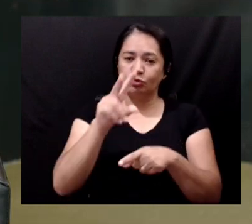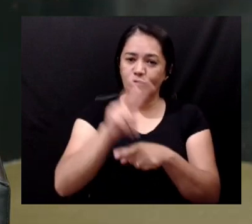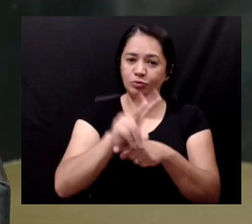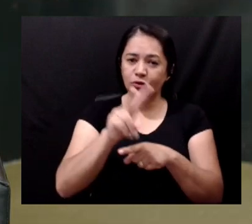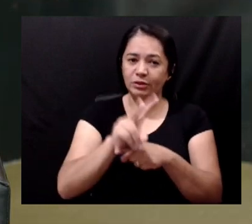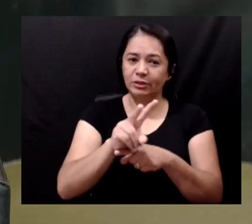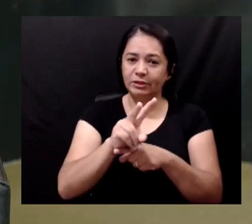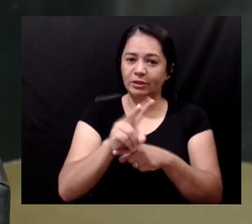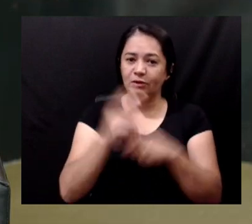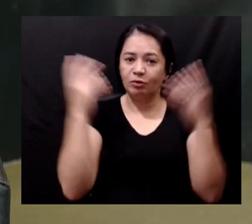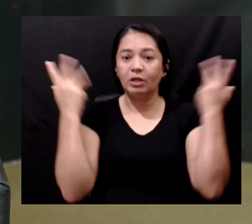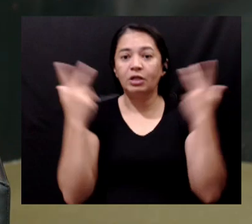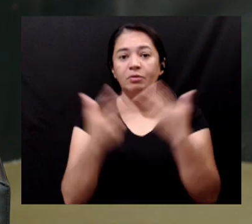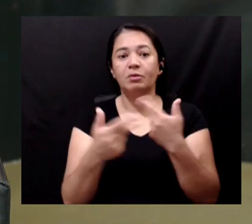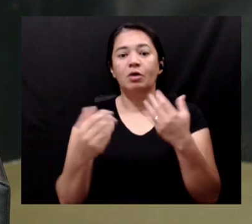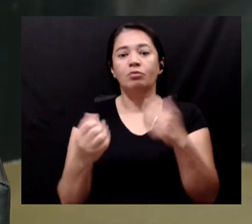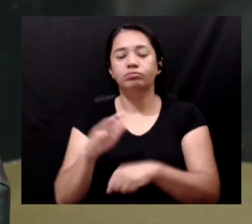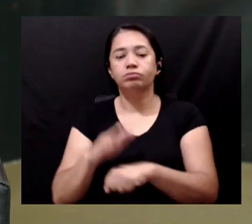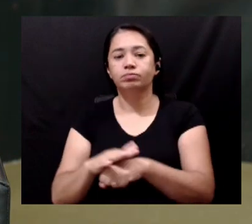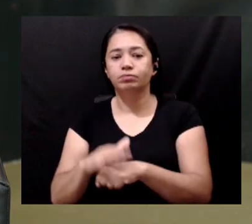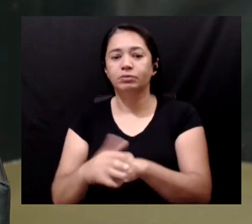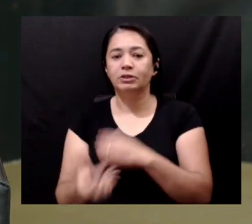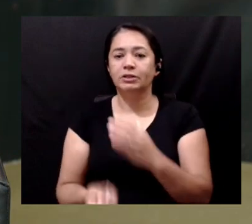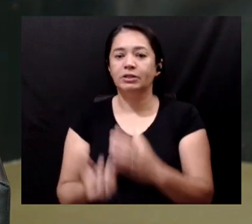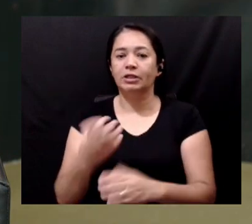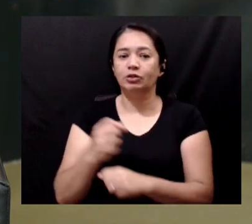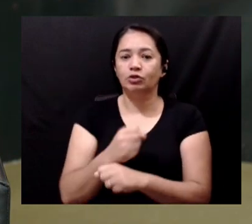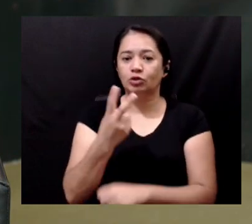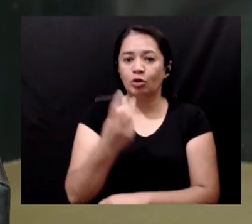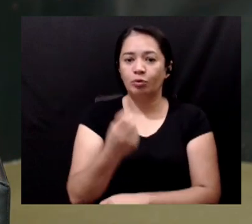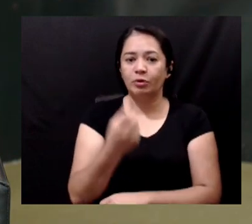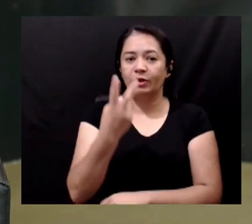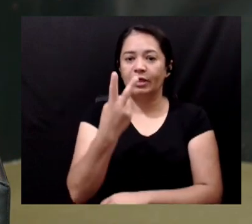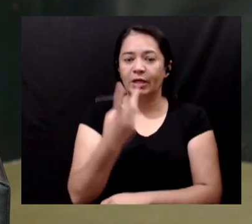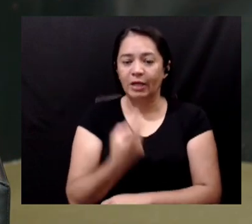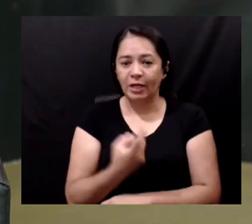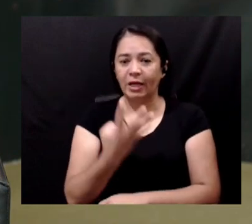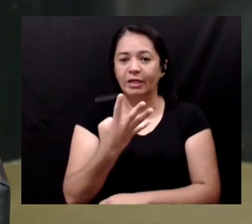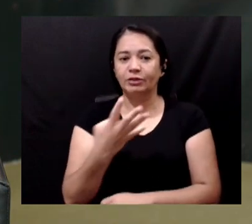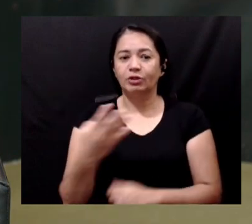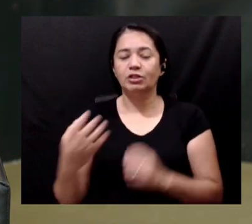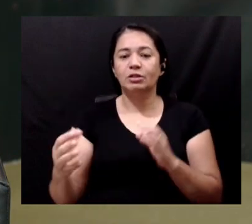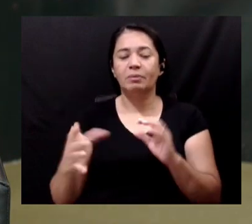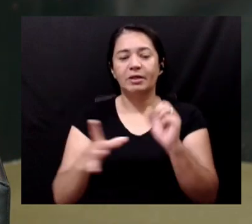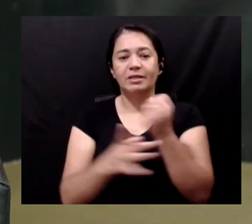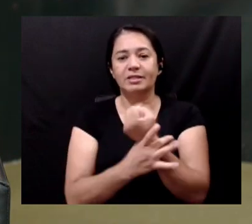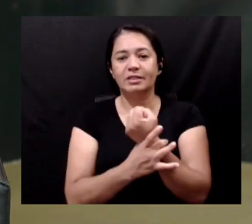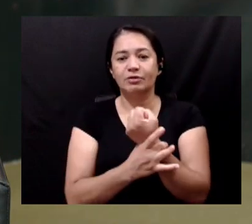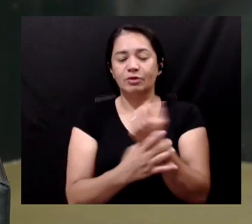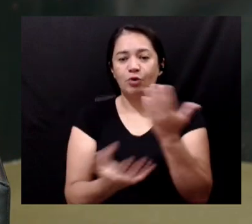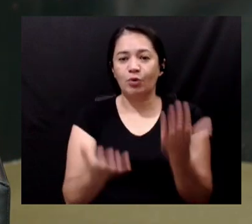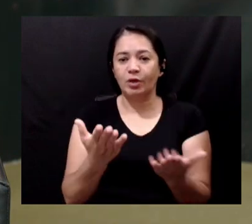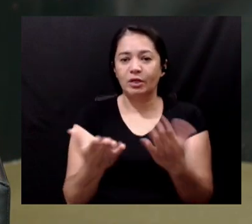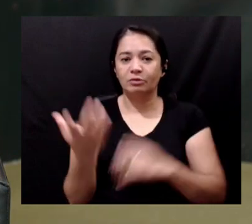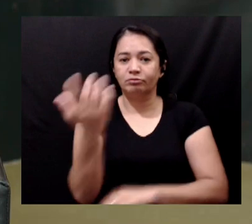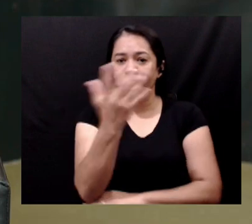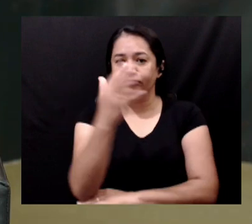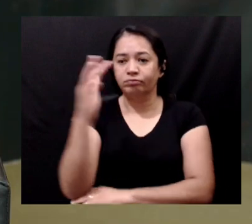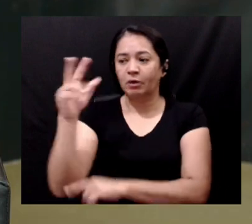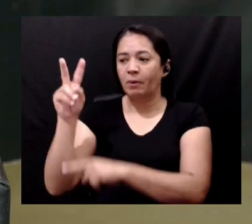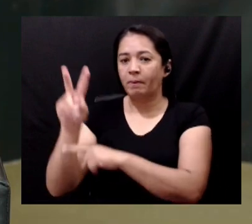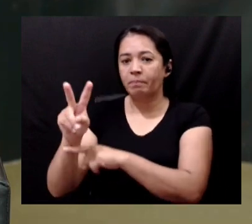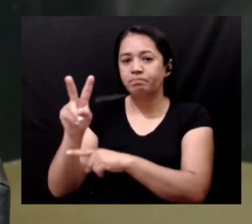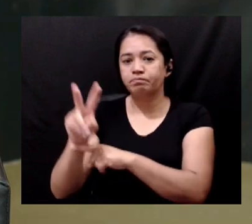para garantir, entre outras medidas, o equilíbrio da proteção ambiental com ações integradas de proteção, defesa e